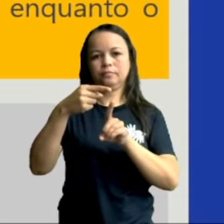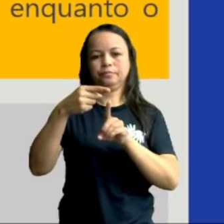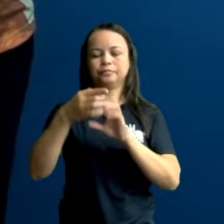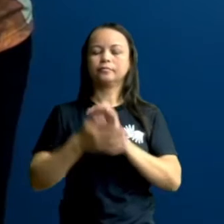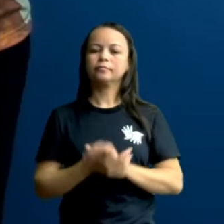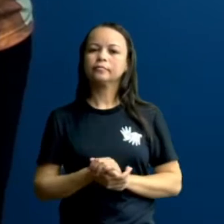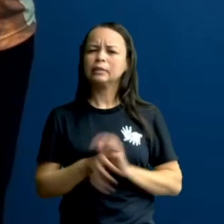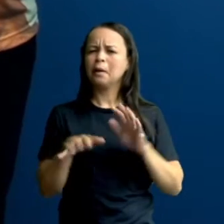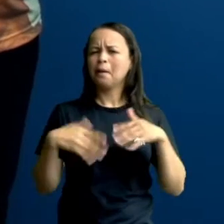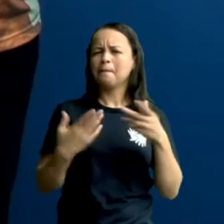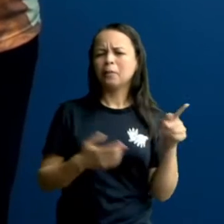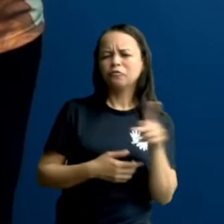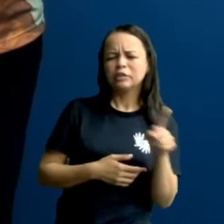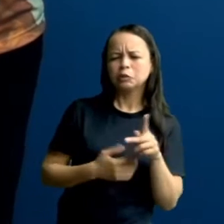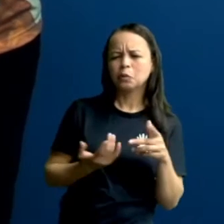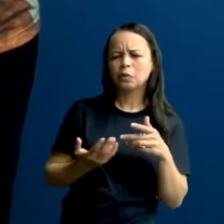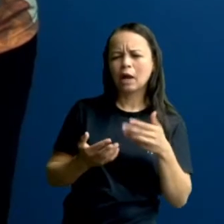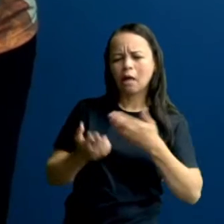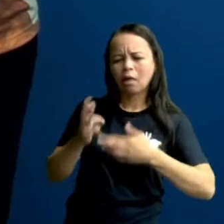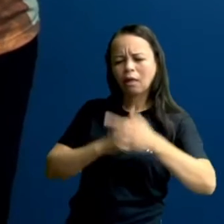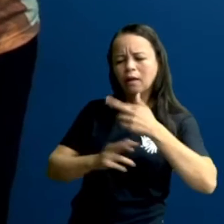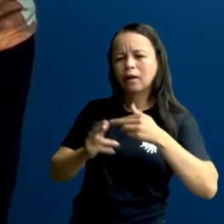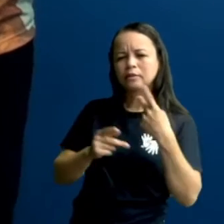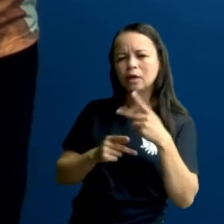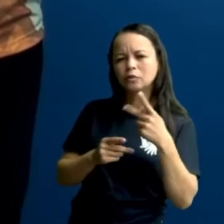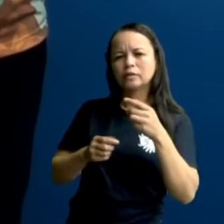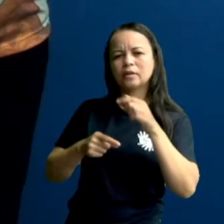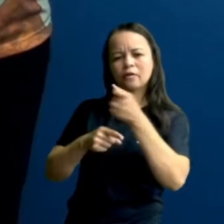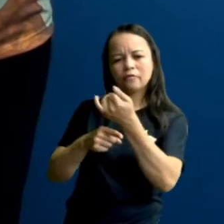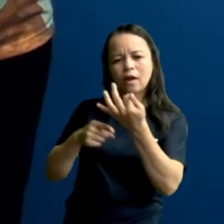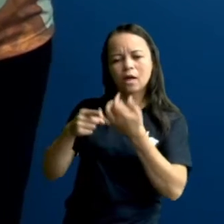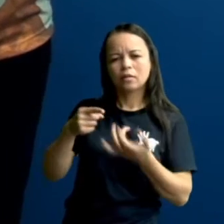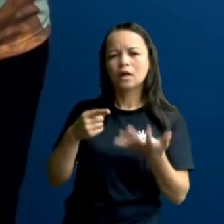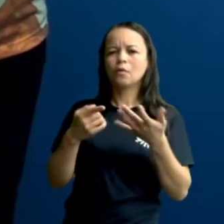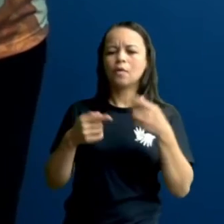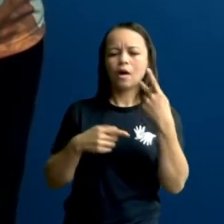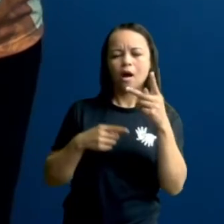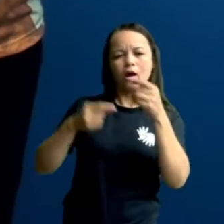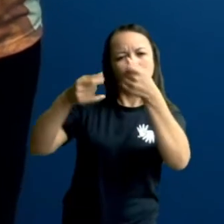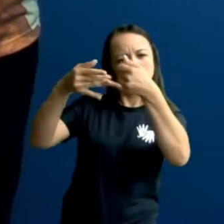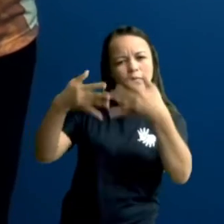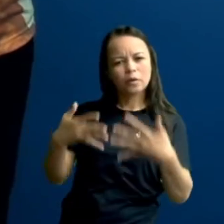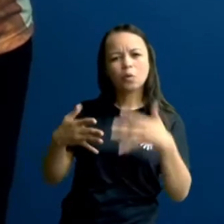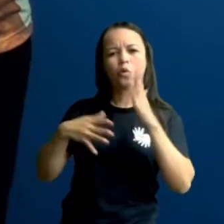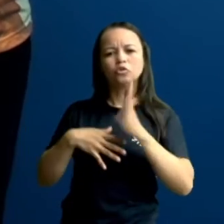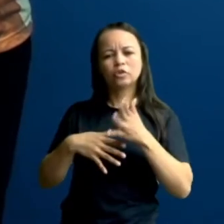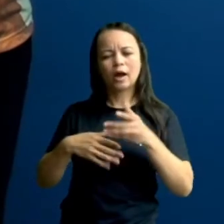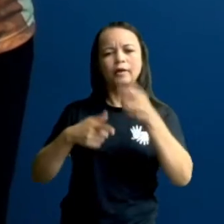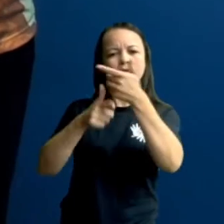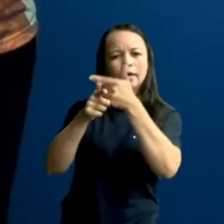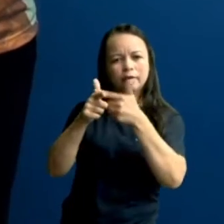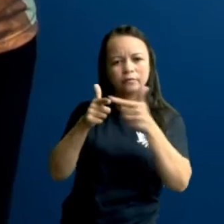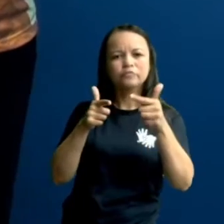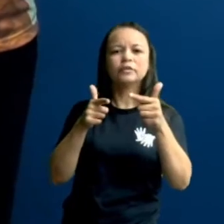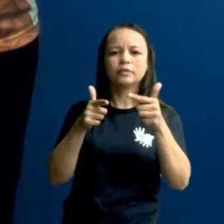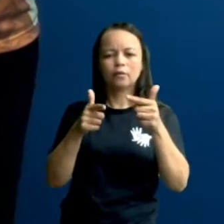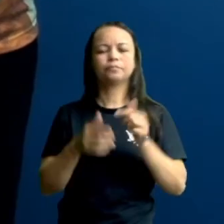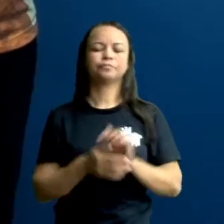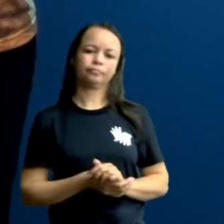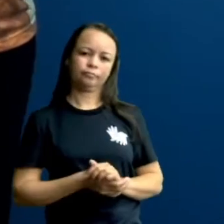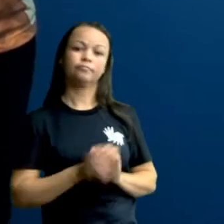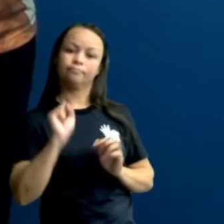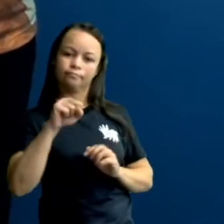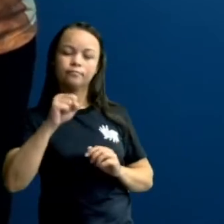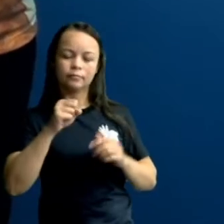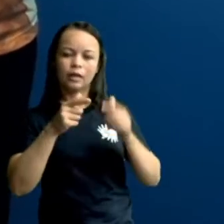Mas, professora, essa relação aí da fração, a senhora explicou que tem uma relação com divisão. Isso, é importante a gente lembrar